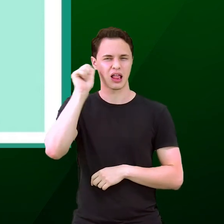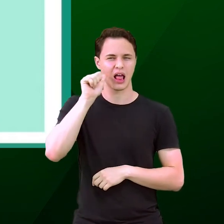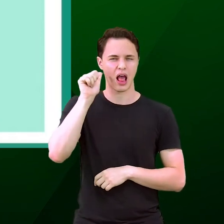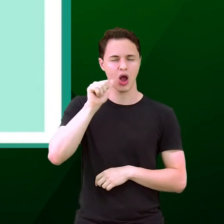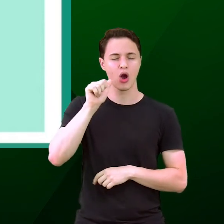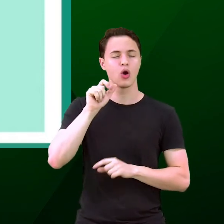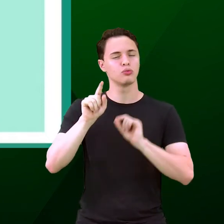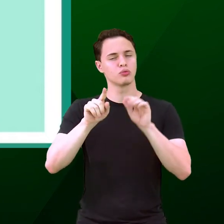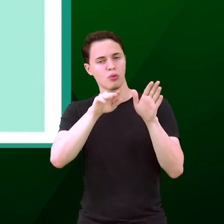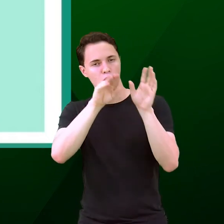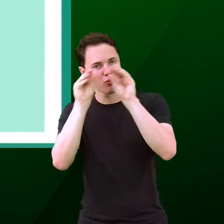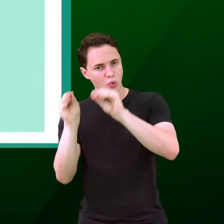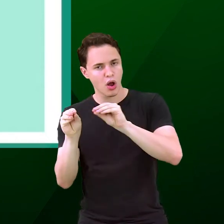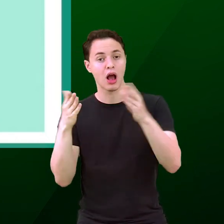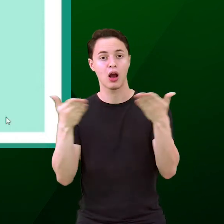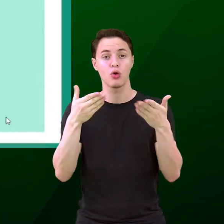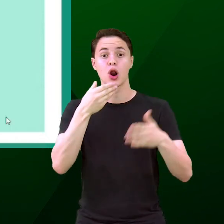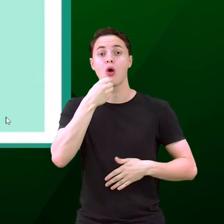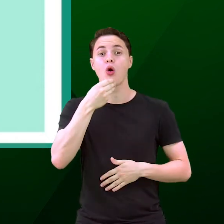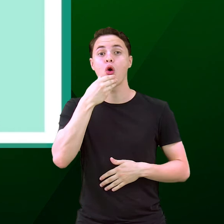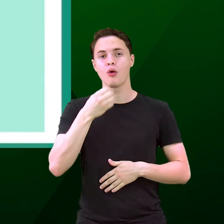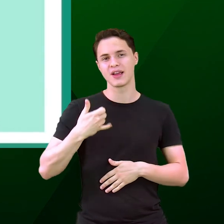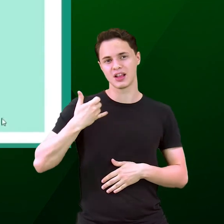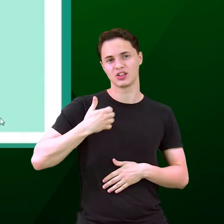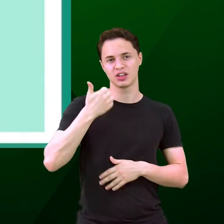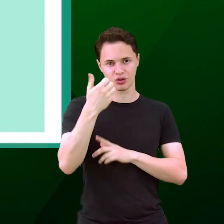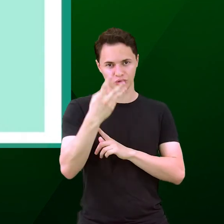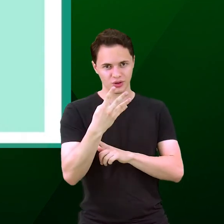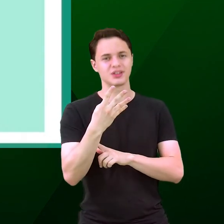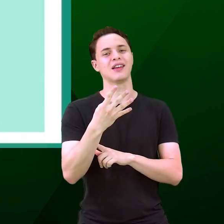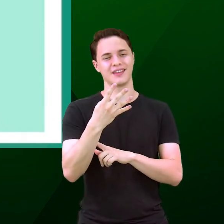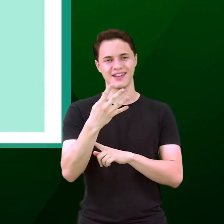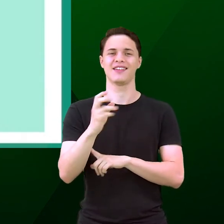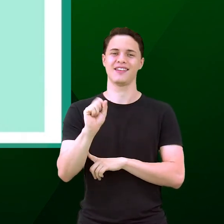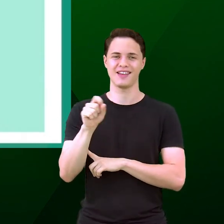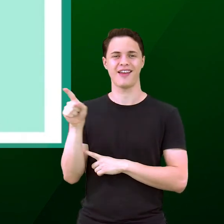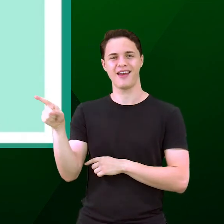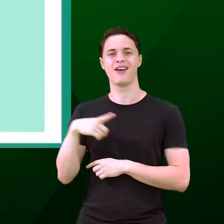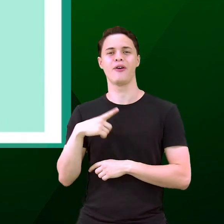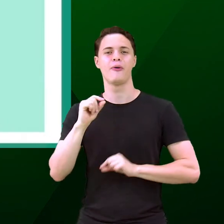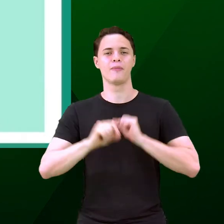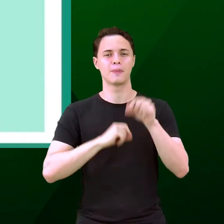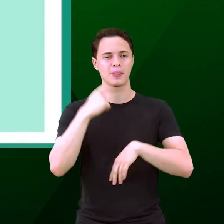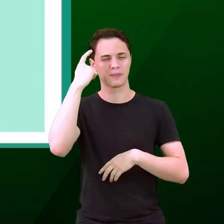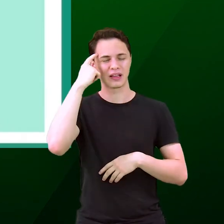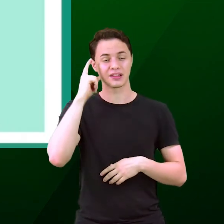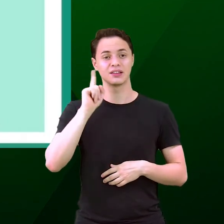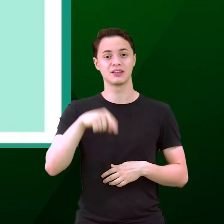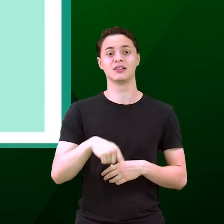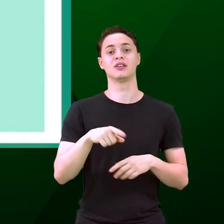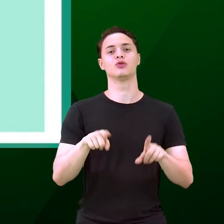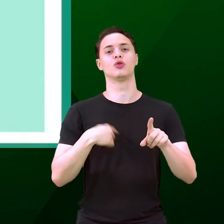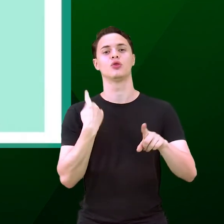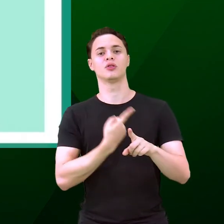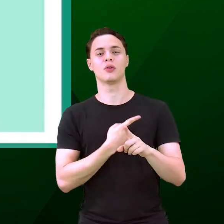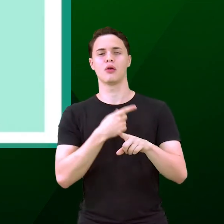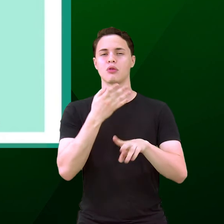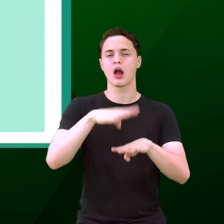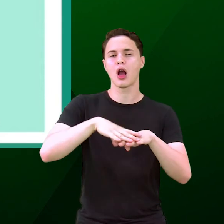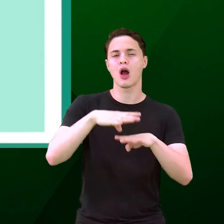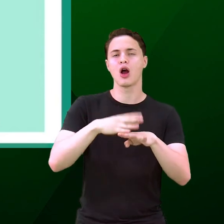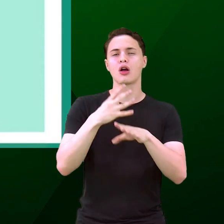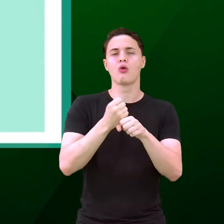musculatura, para gerar uma flexibilidade um pouquinho maior também, né? Lembrando que alongamento é diferente de flexibilidade. A gente vai alongar para